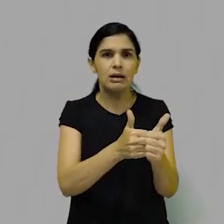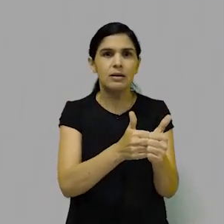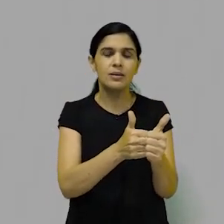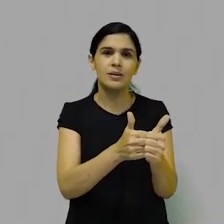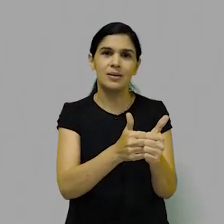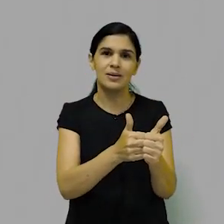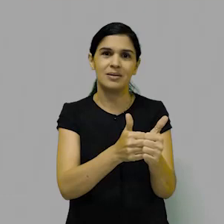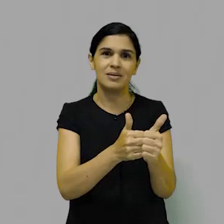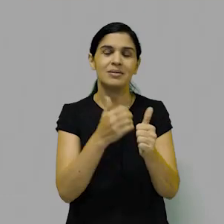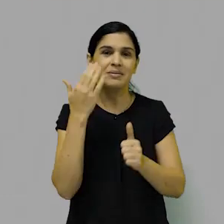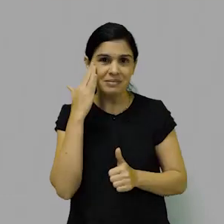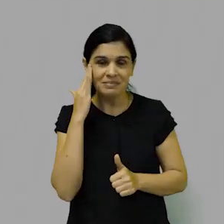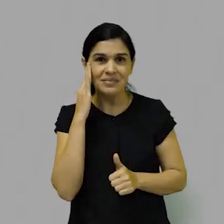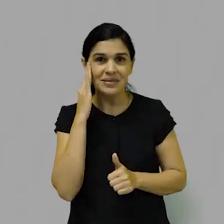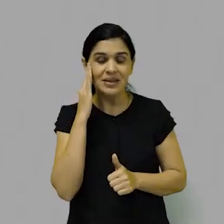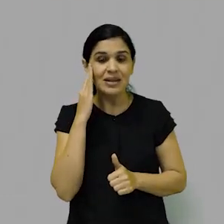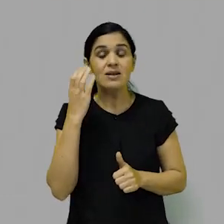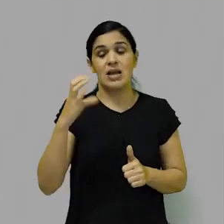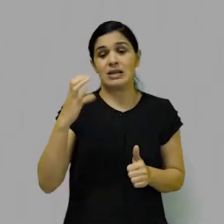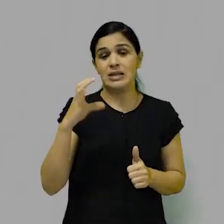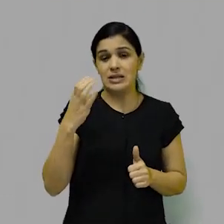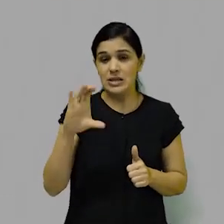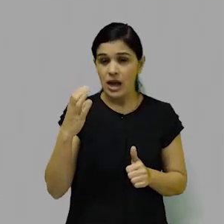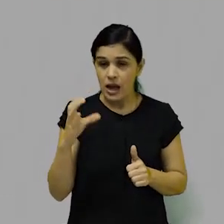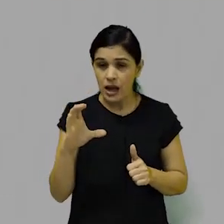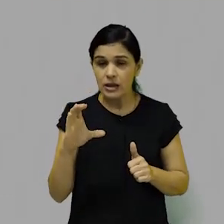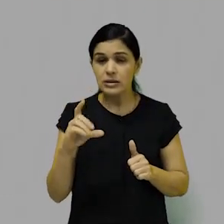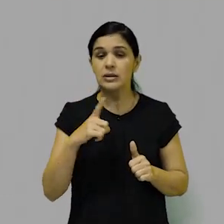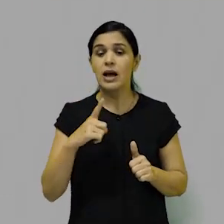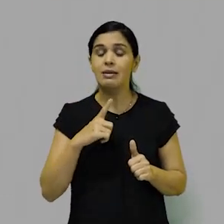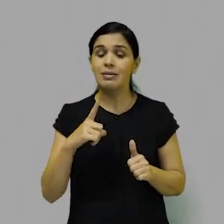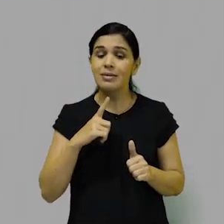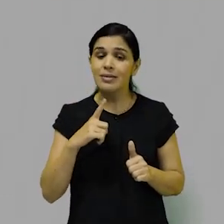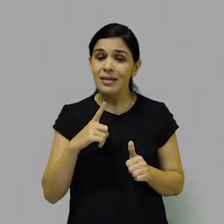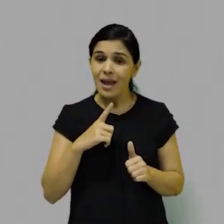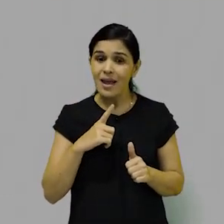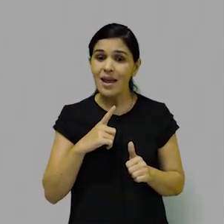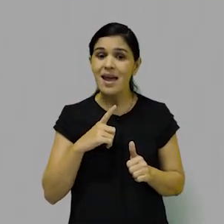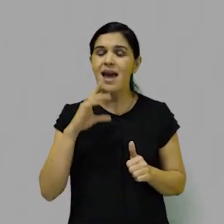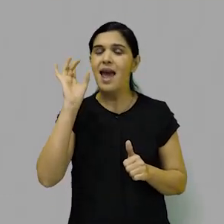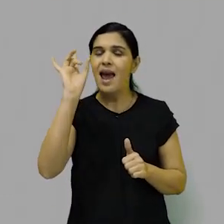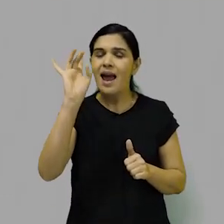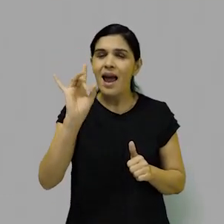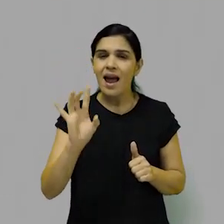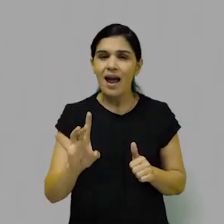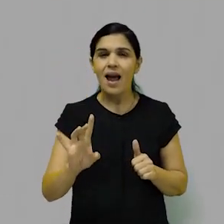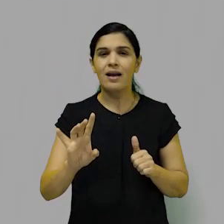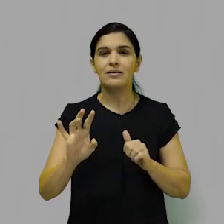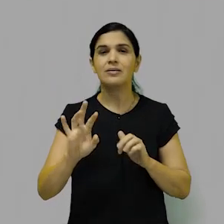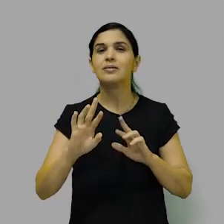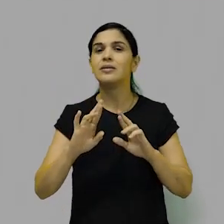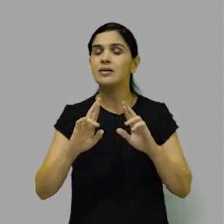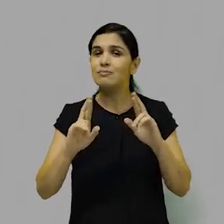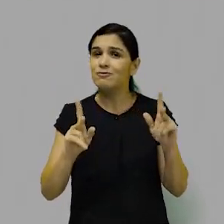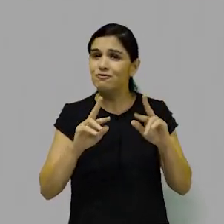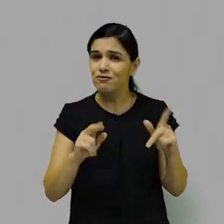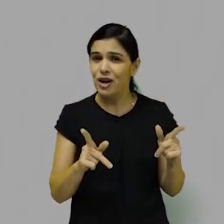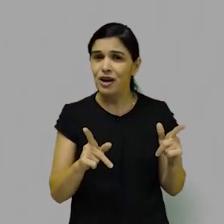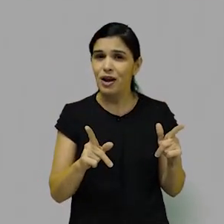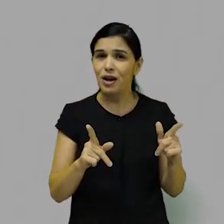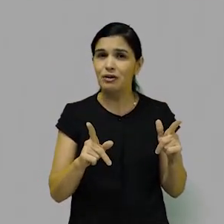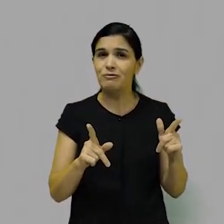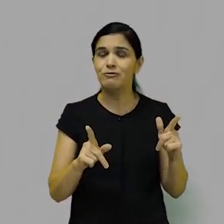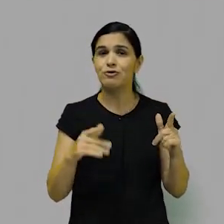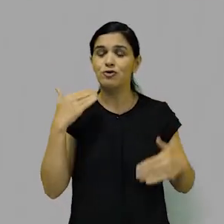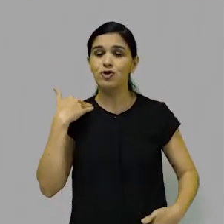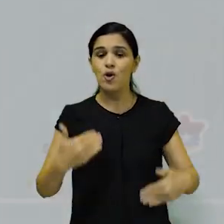na biologia, existe nas ciências, os biotipos. Os corpos são diferentes. Tá certo? Então, eu vou mostrar aqui